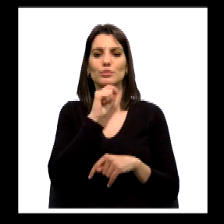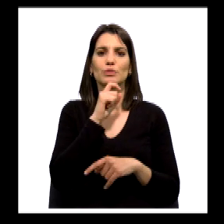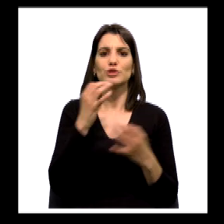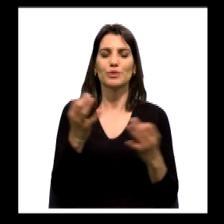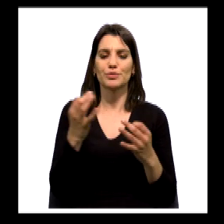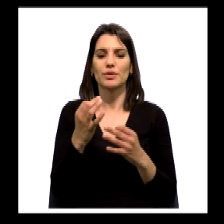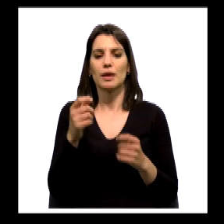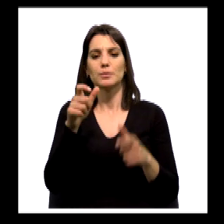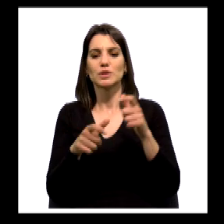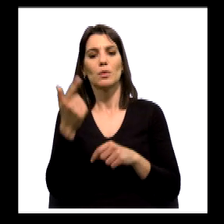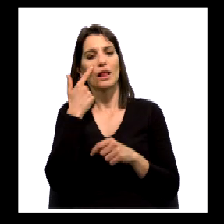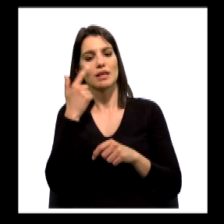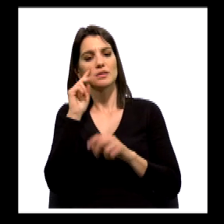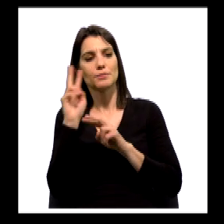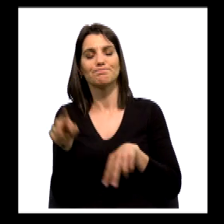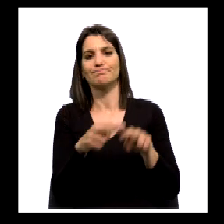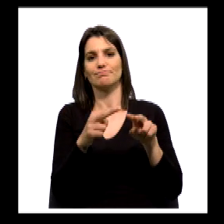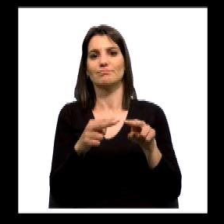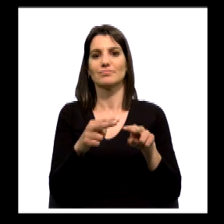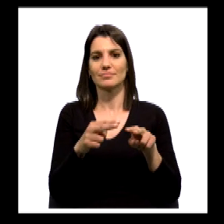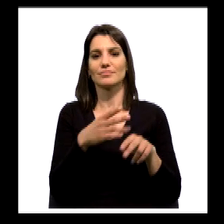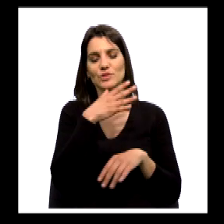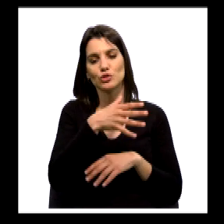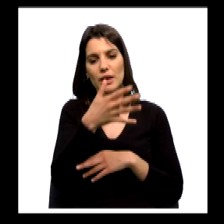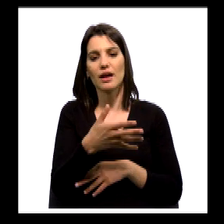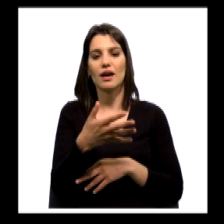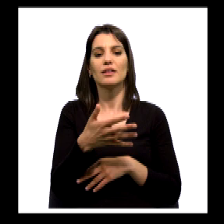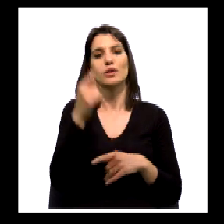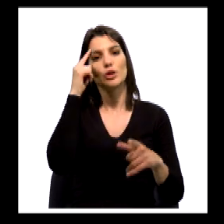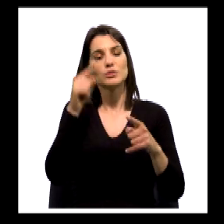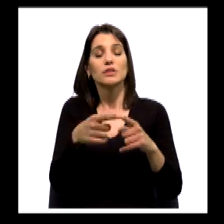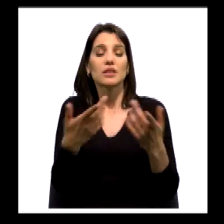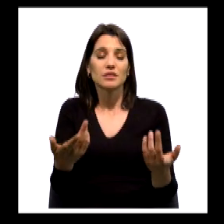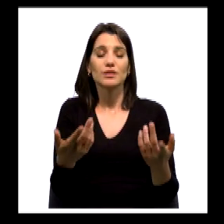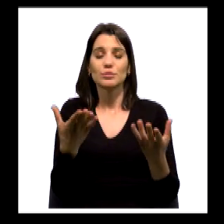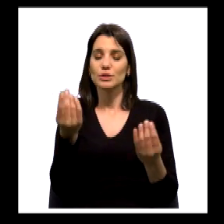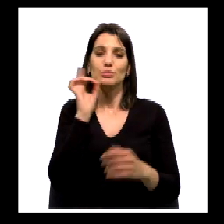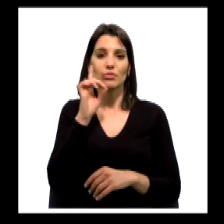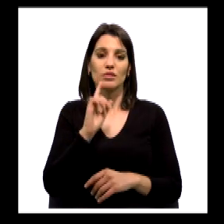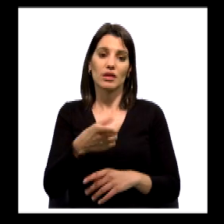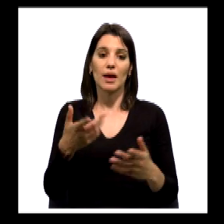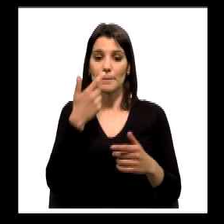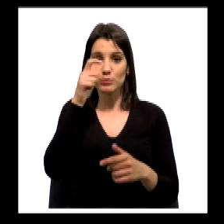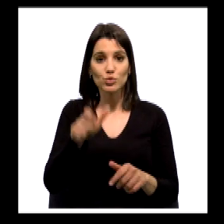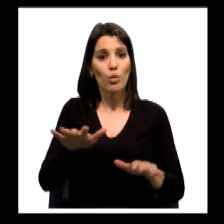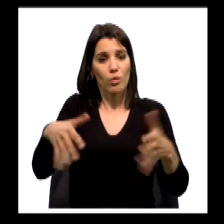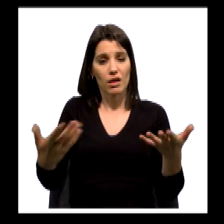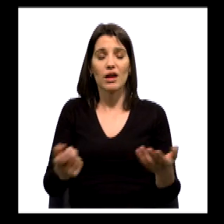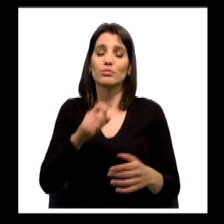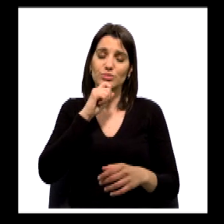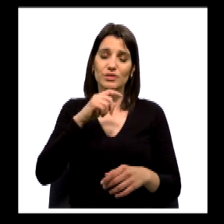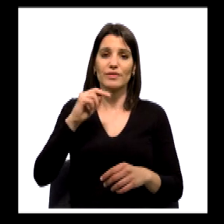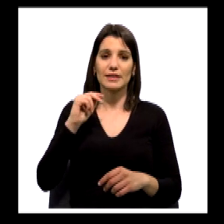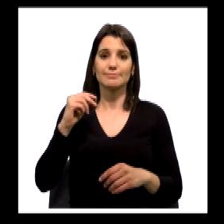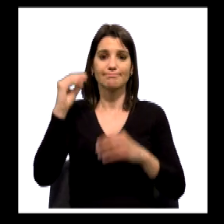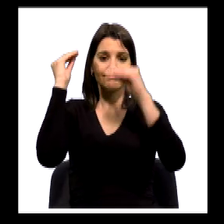é que podemos realmente captar a atenção das pessoas e explicar a mensagem que é super importante, que é